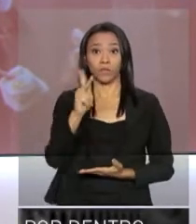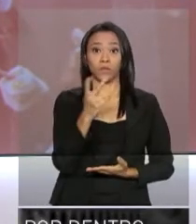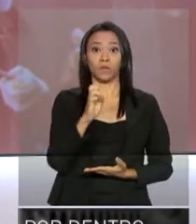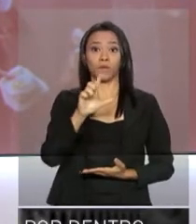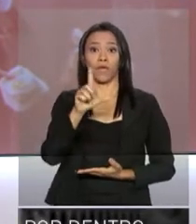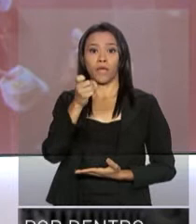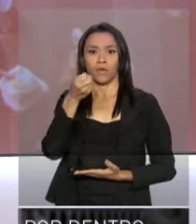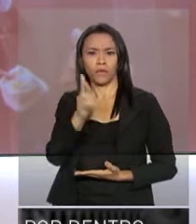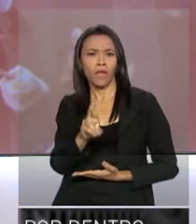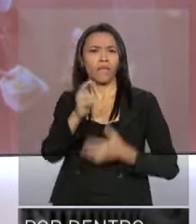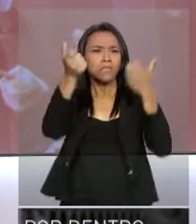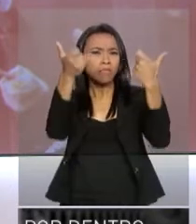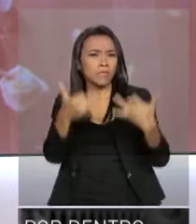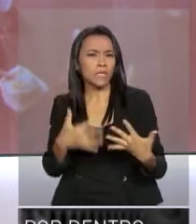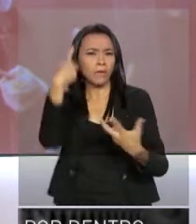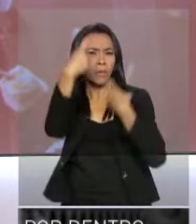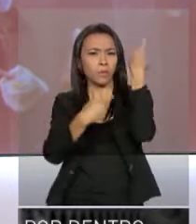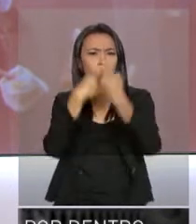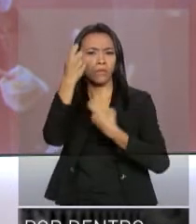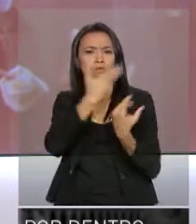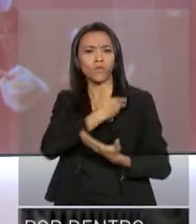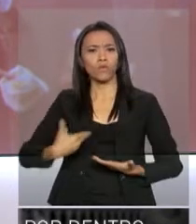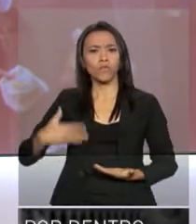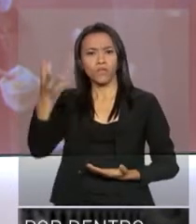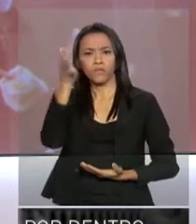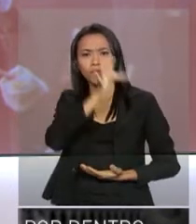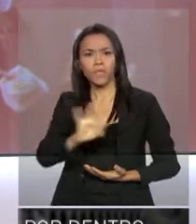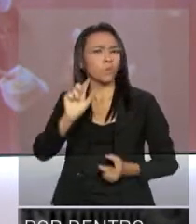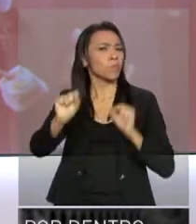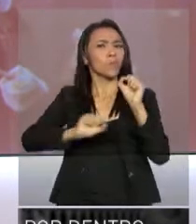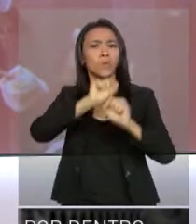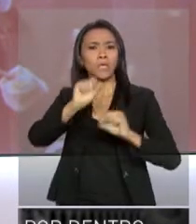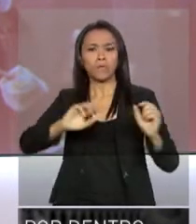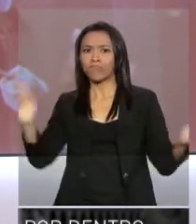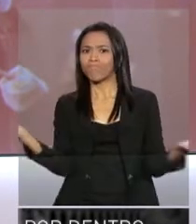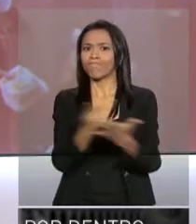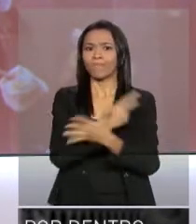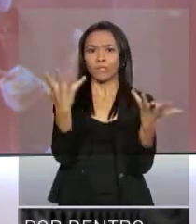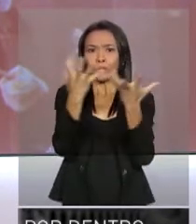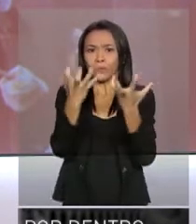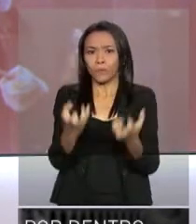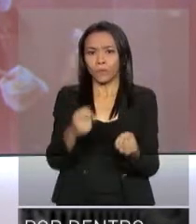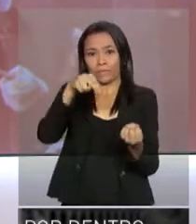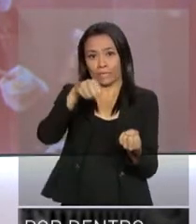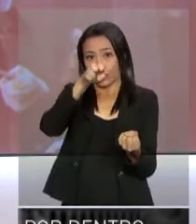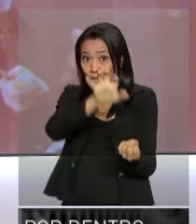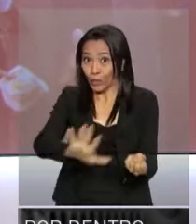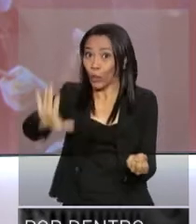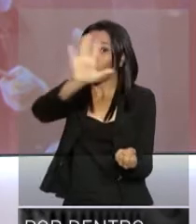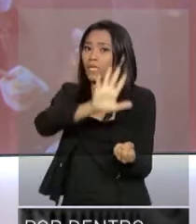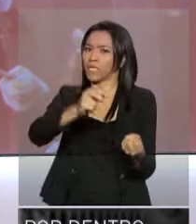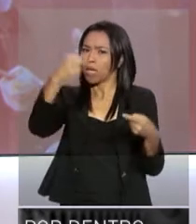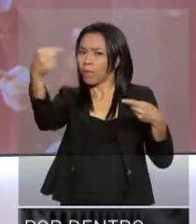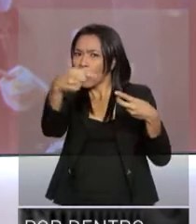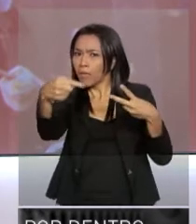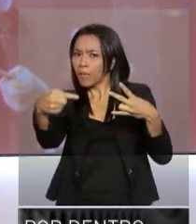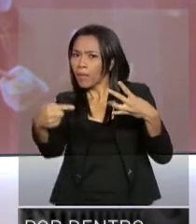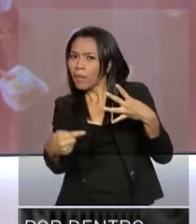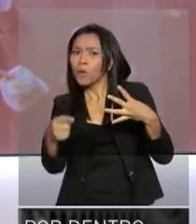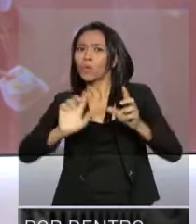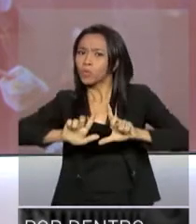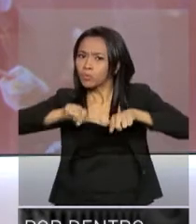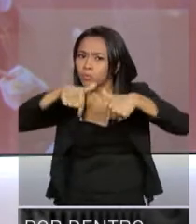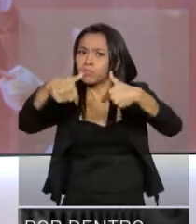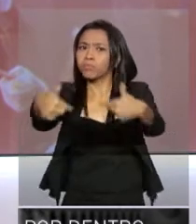fala sobre a preocupação do governo federal com os efeitos da seca no Nordeste. Ele cita as ações feitas na